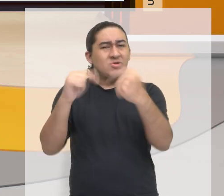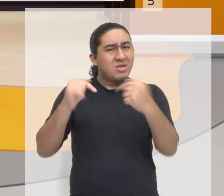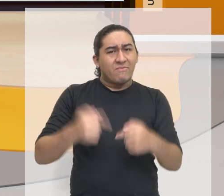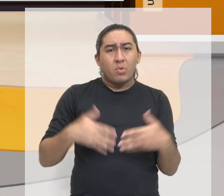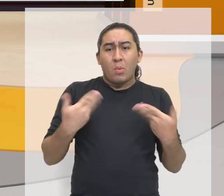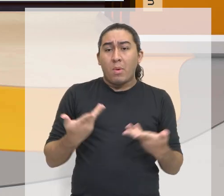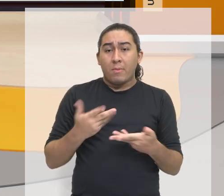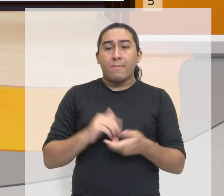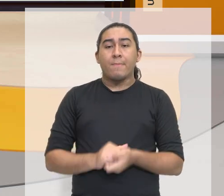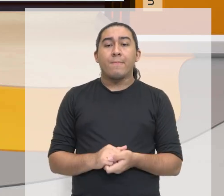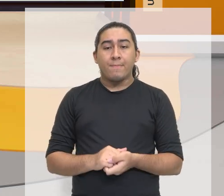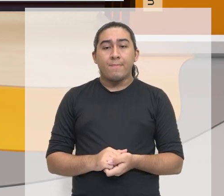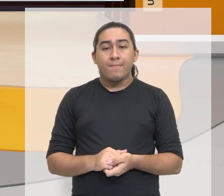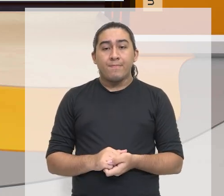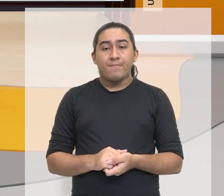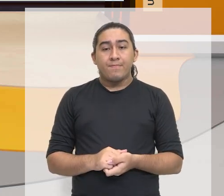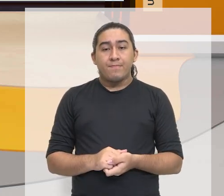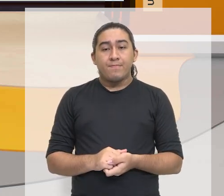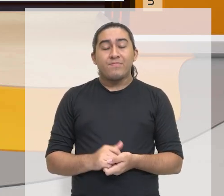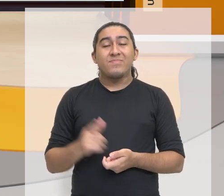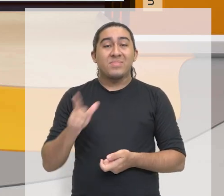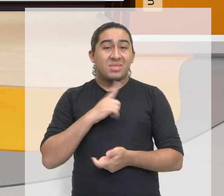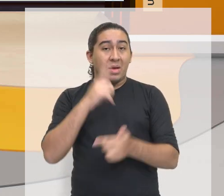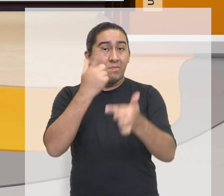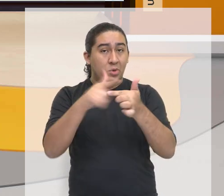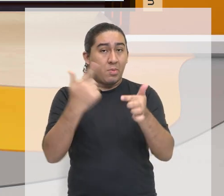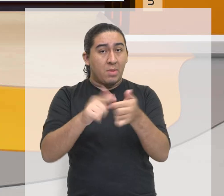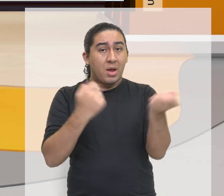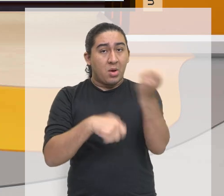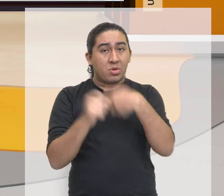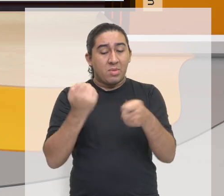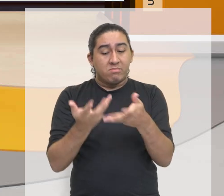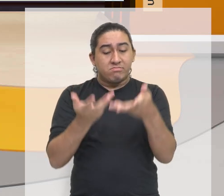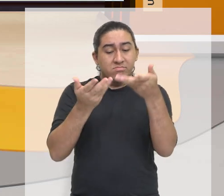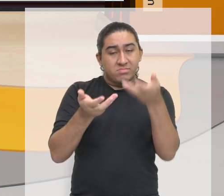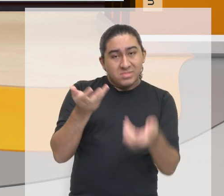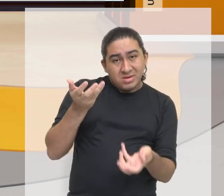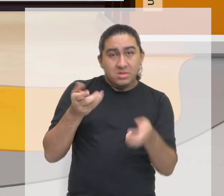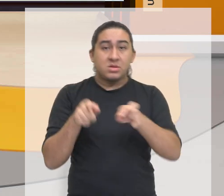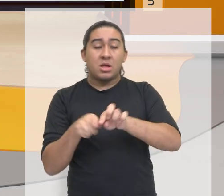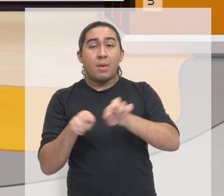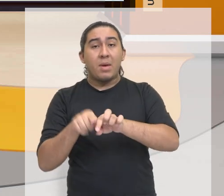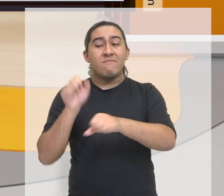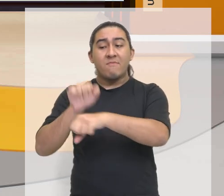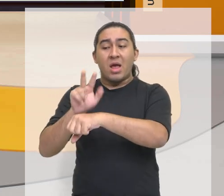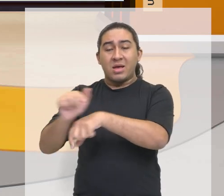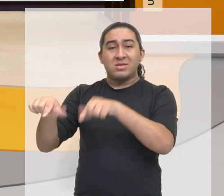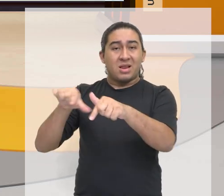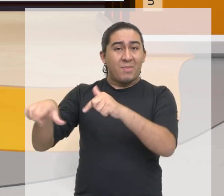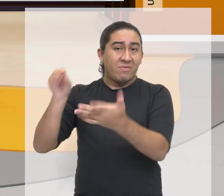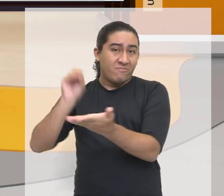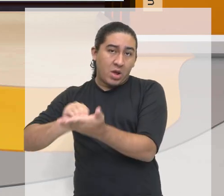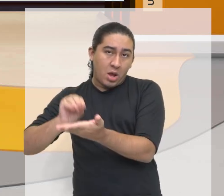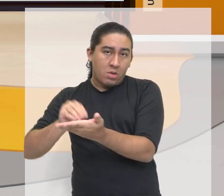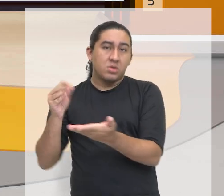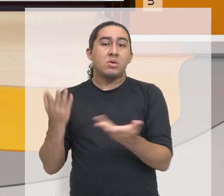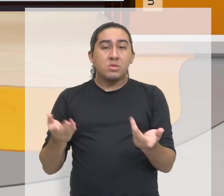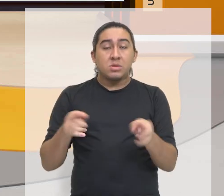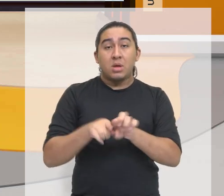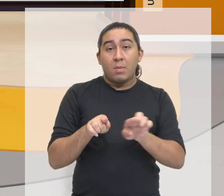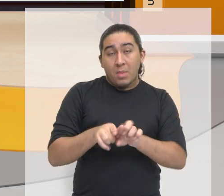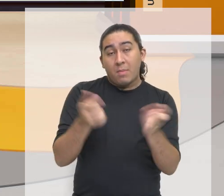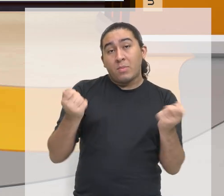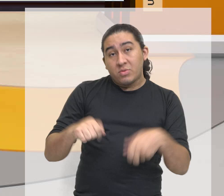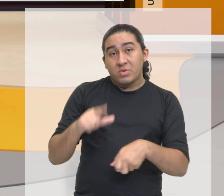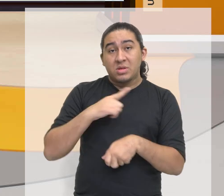Vamos verificar as desigualdades econômicas, a perda de empregos em certos setores e questões relacionadas